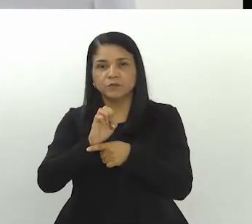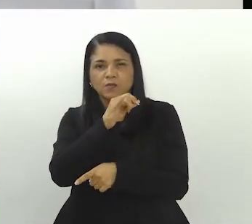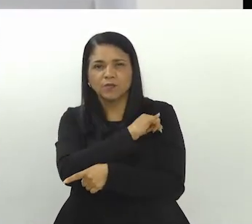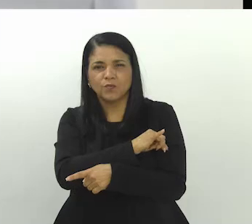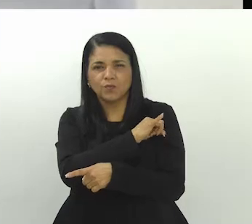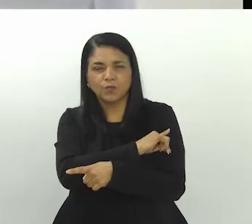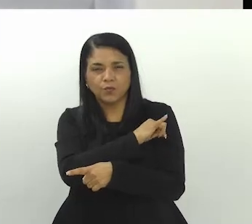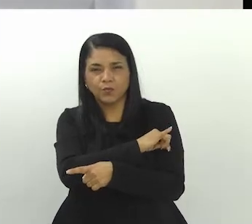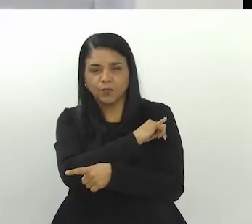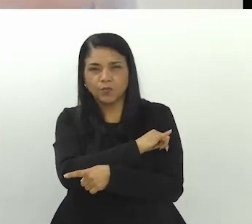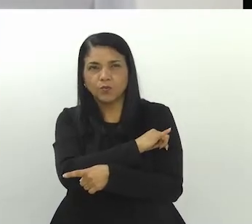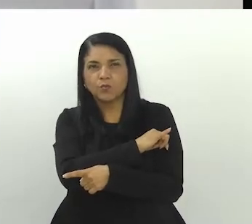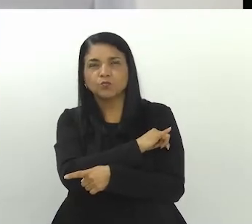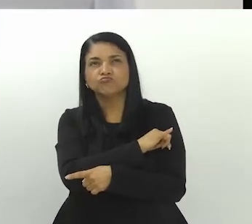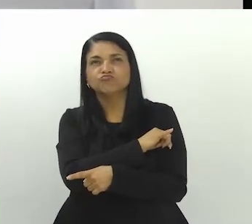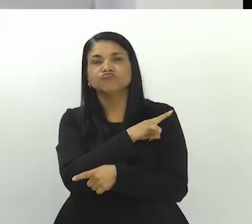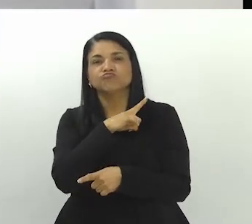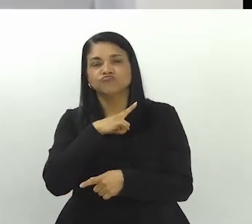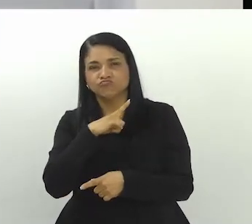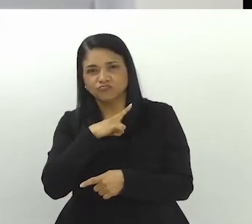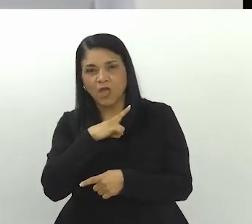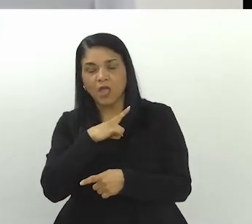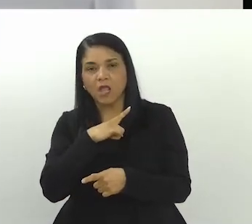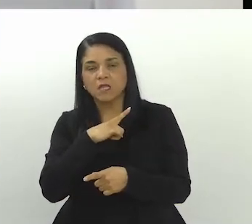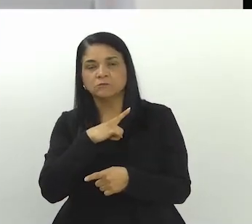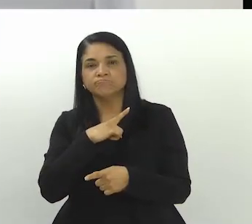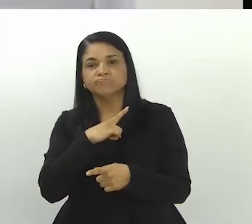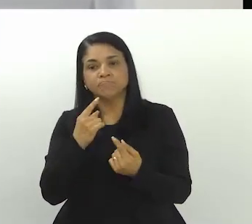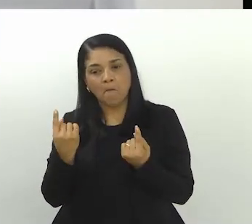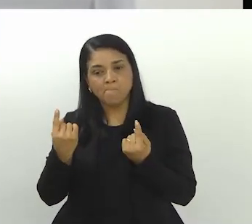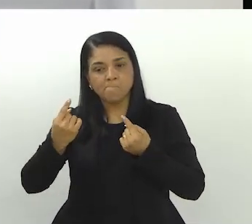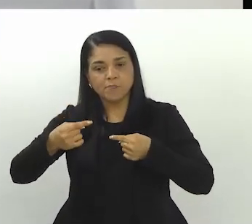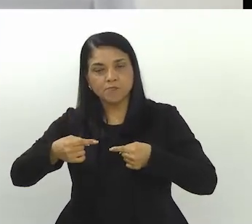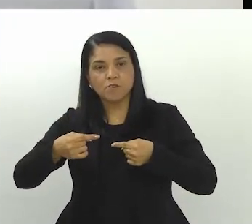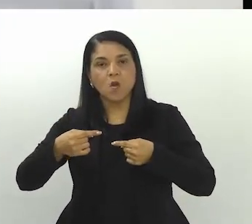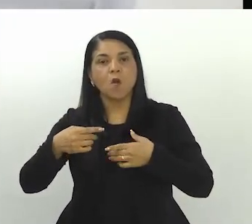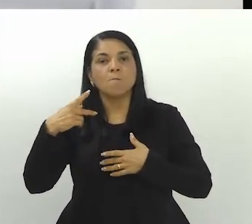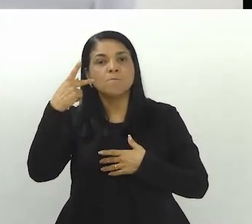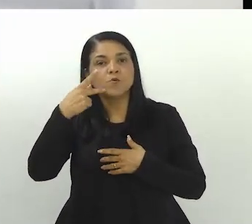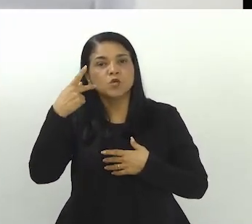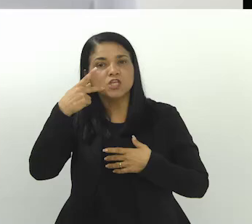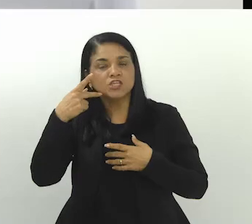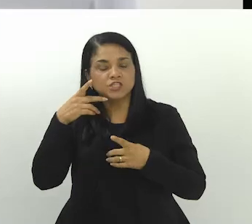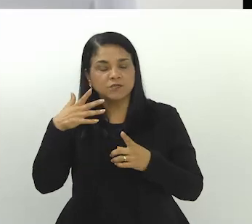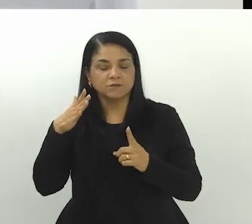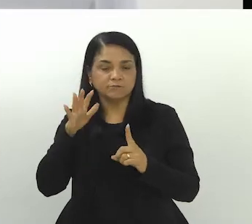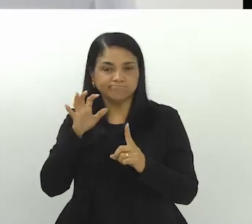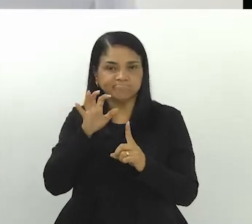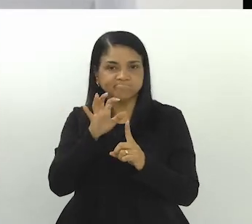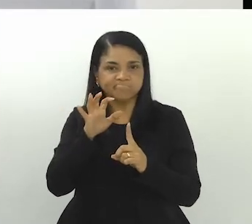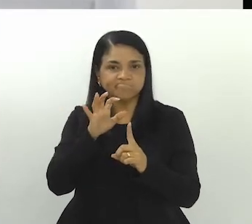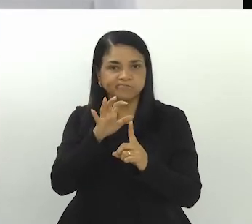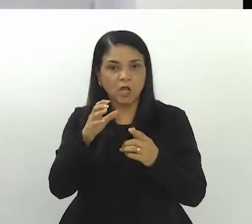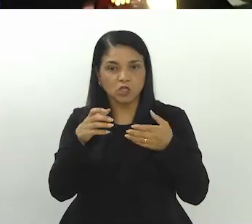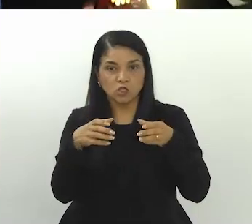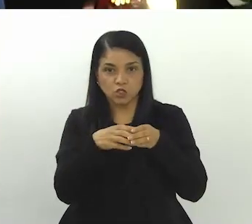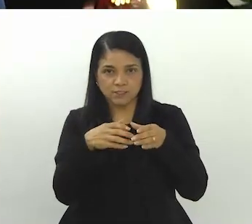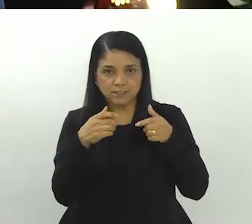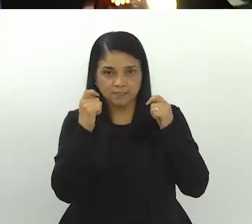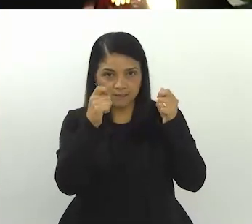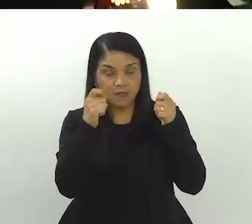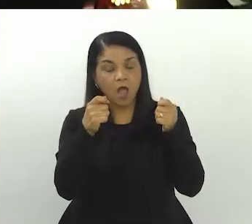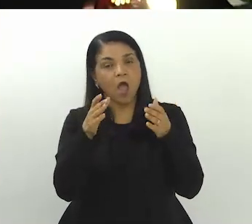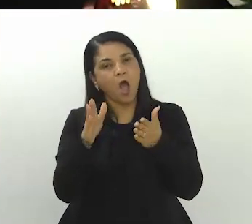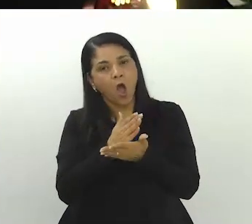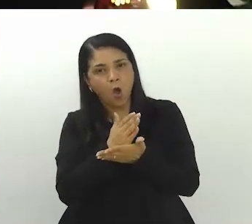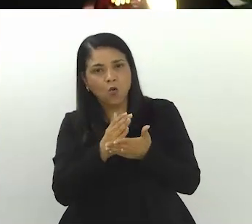relatório, o Rio de Janeiro vem aí de alguma forma apostando numa política de repressão das torcidas, né?